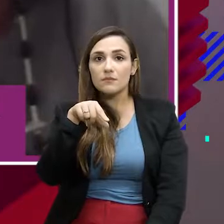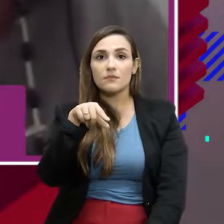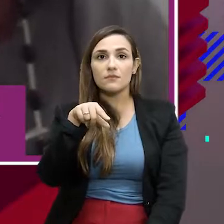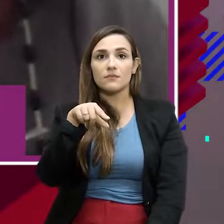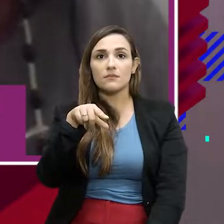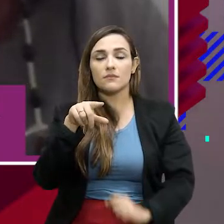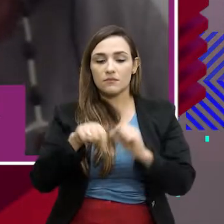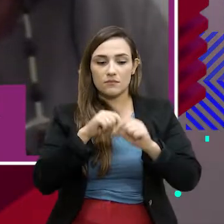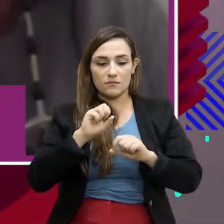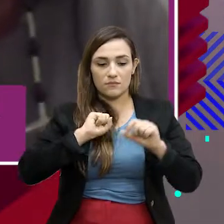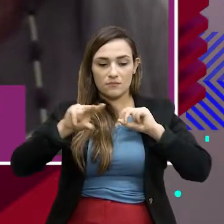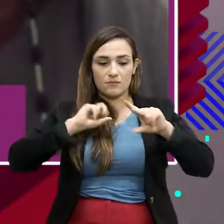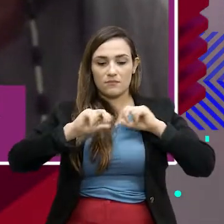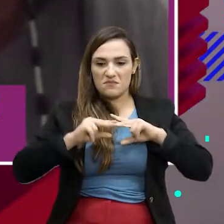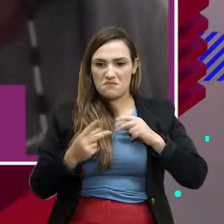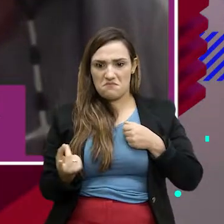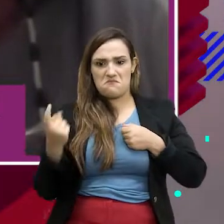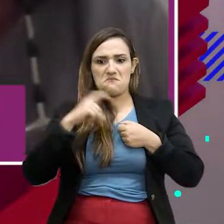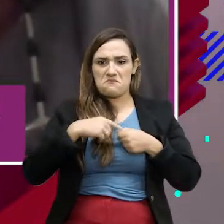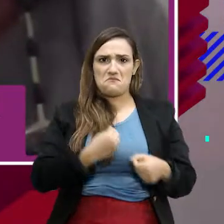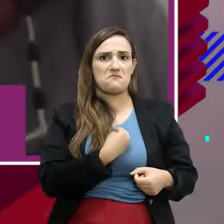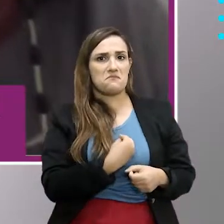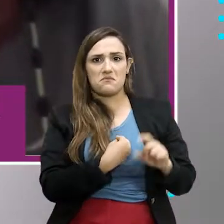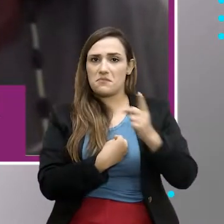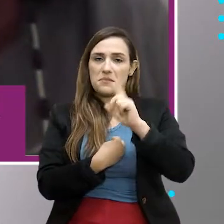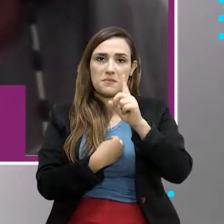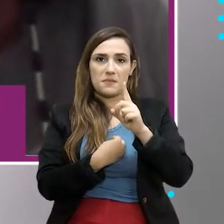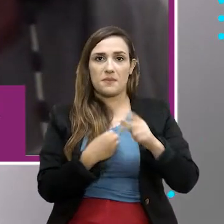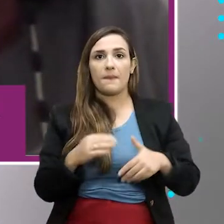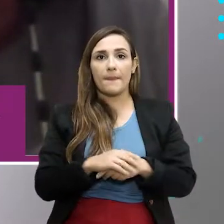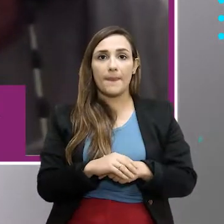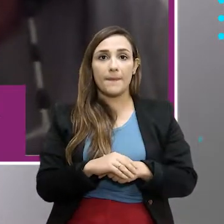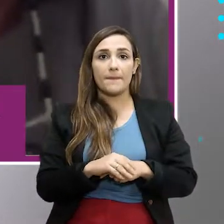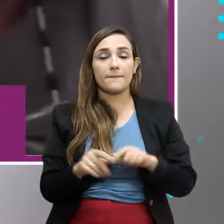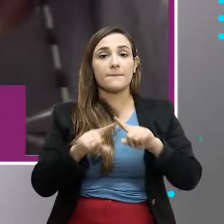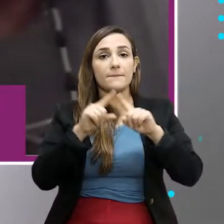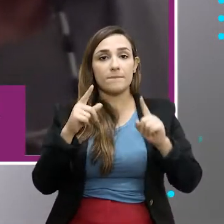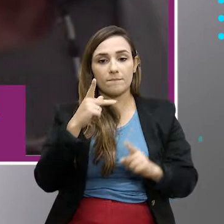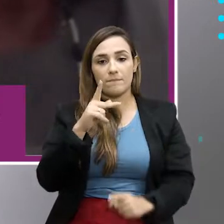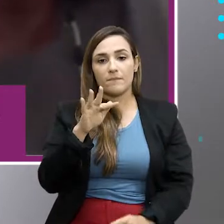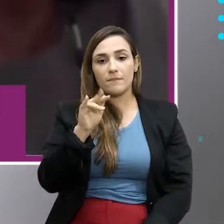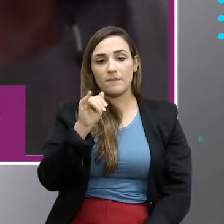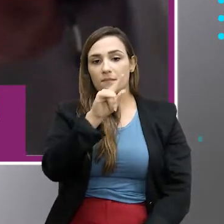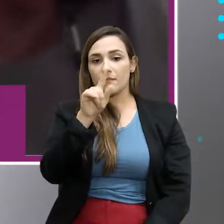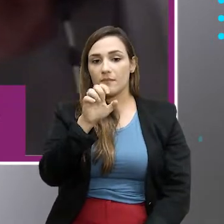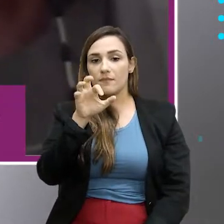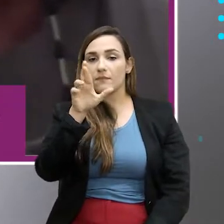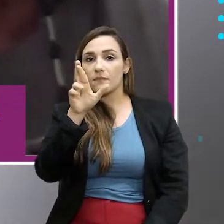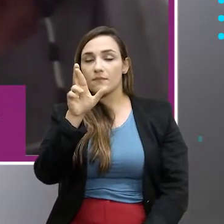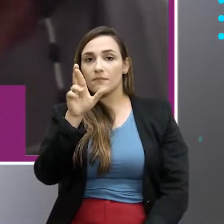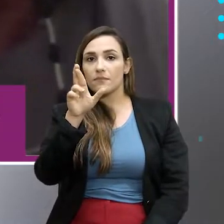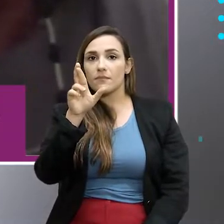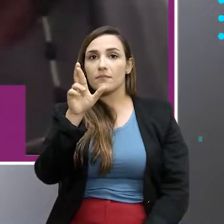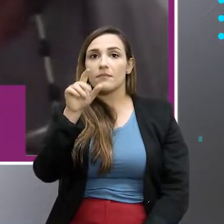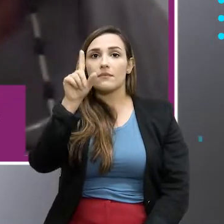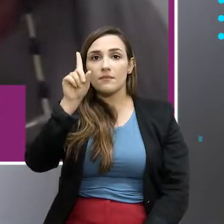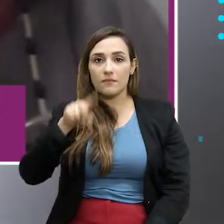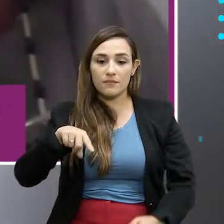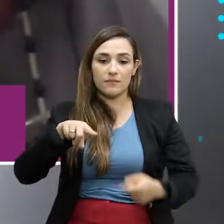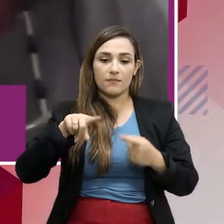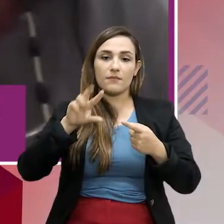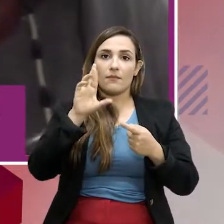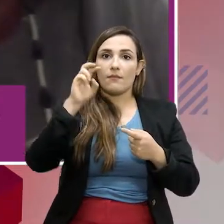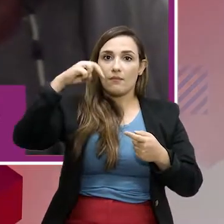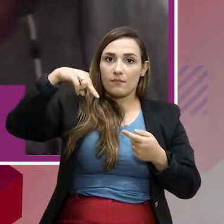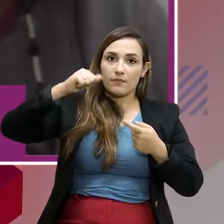um vírus inativado, é um vírus morto, ele não ressuscita em ninguém. E a Pfizer, a vacina da Pfizer é